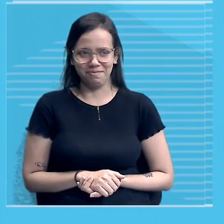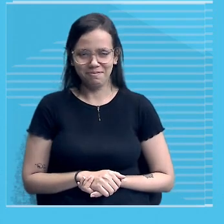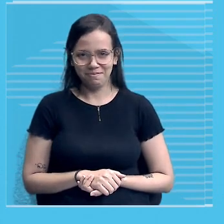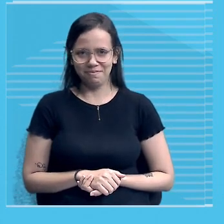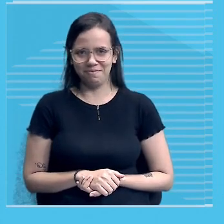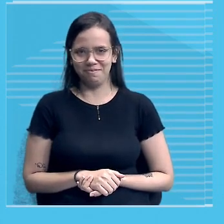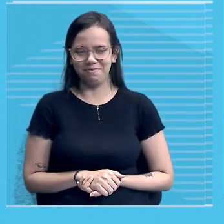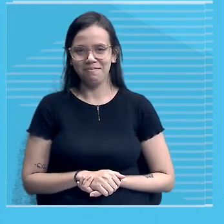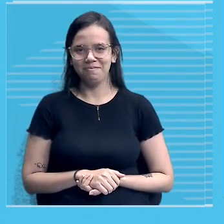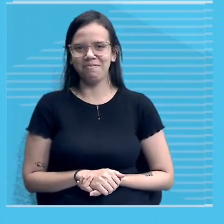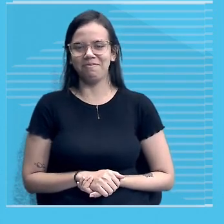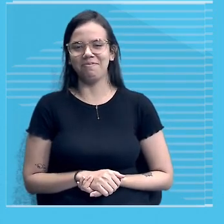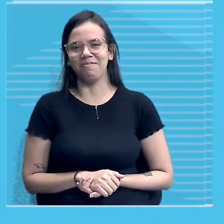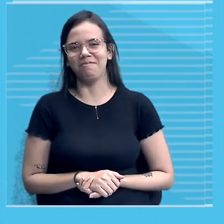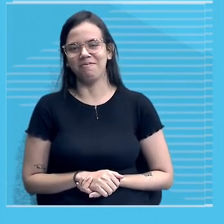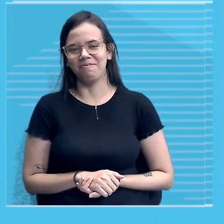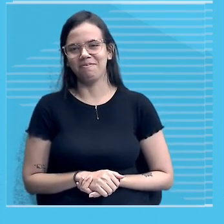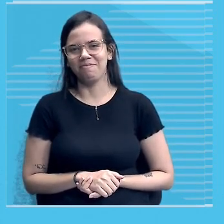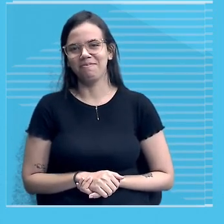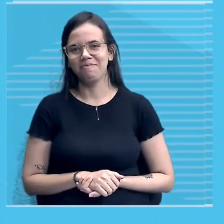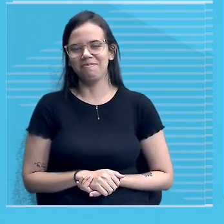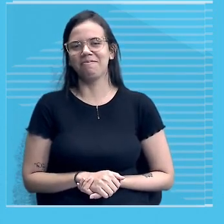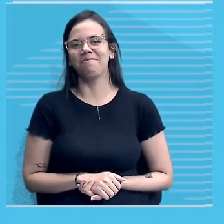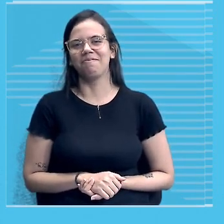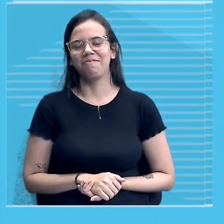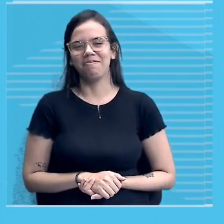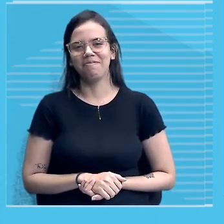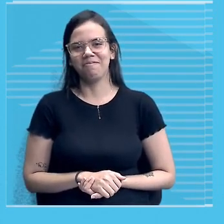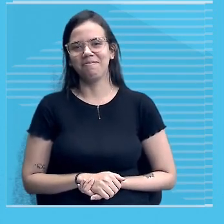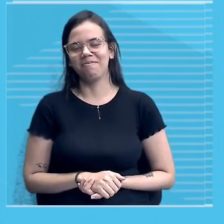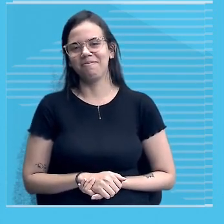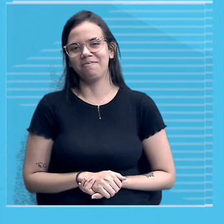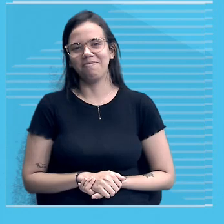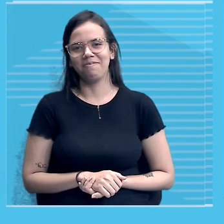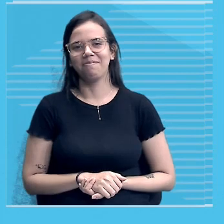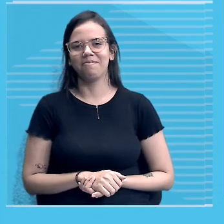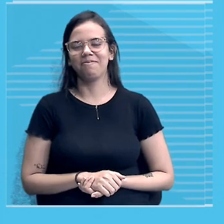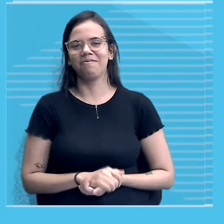Oi e aí jovens